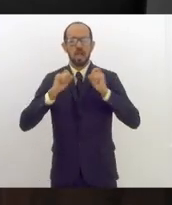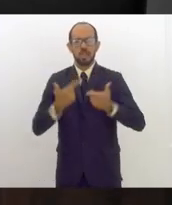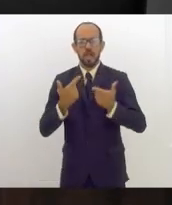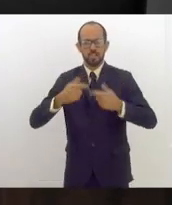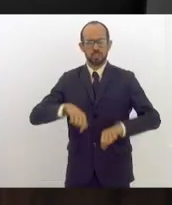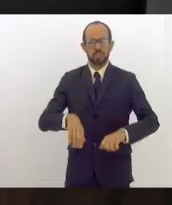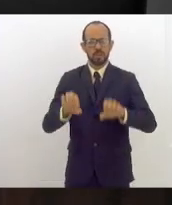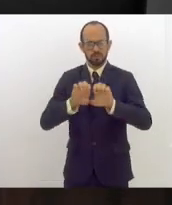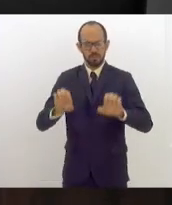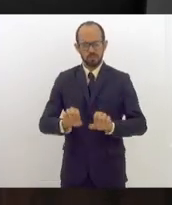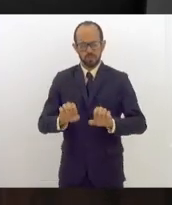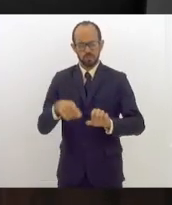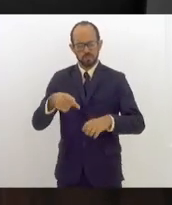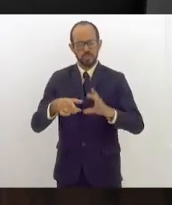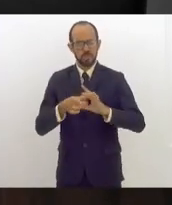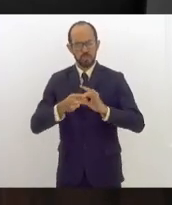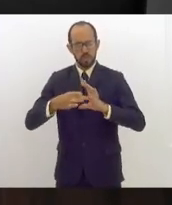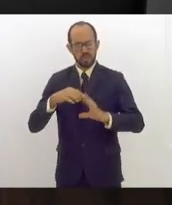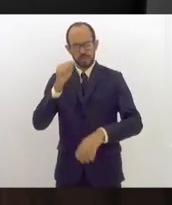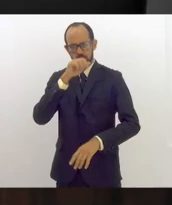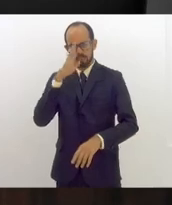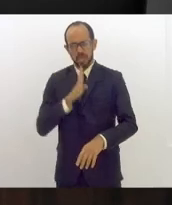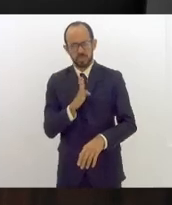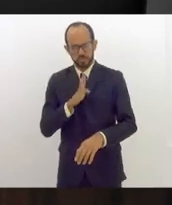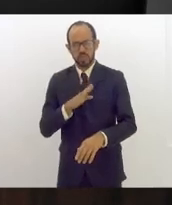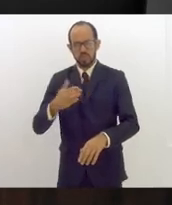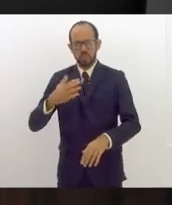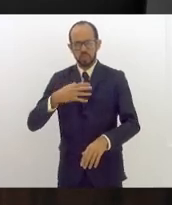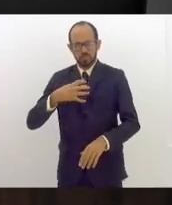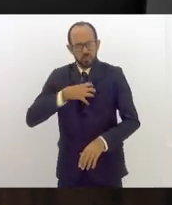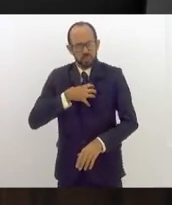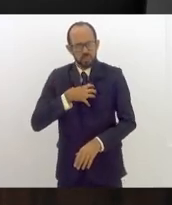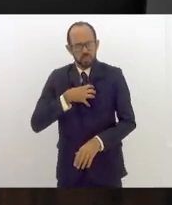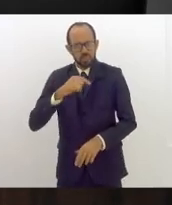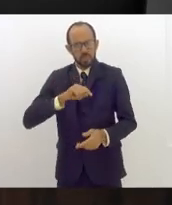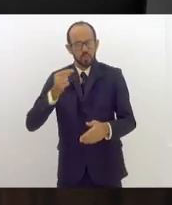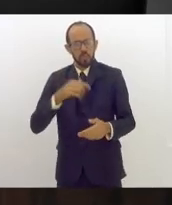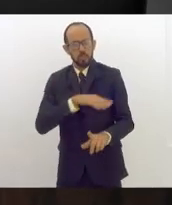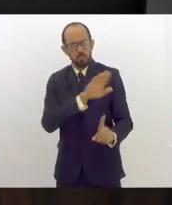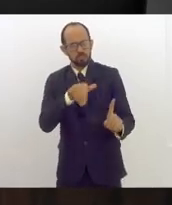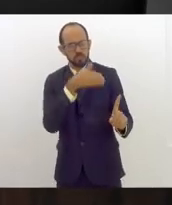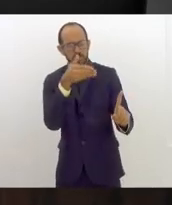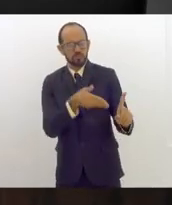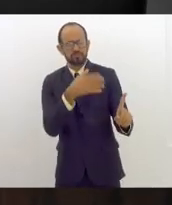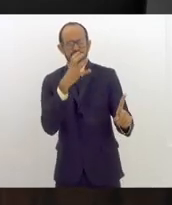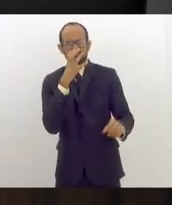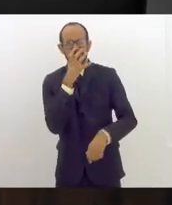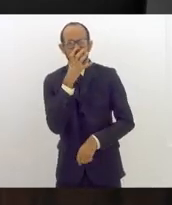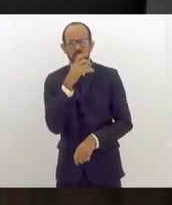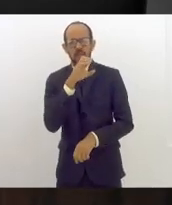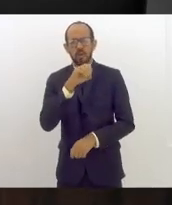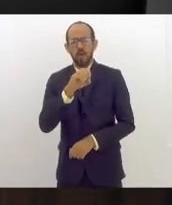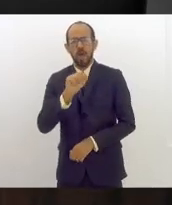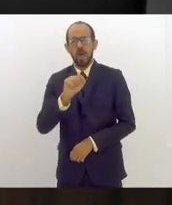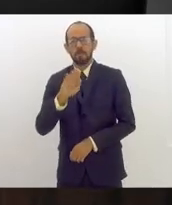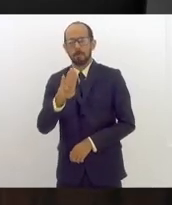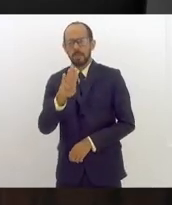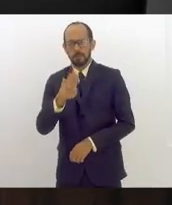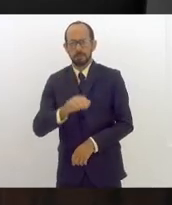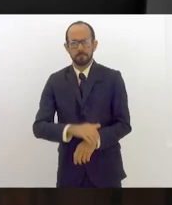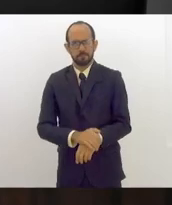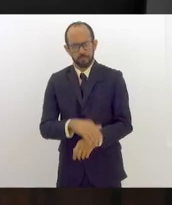democráticas brasileiras e o meu mais profundo respeito admiração a Ordem dos Advogados